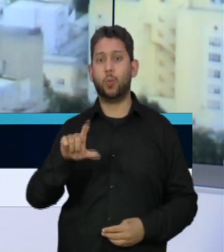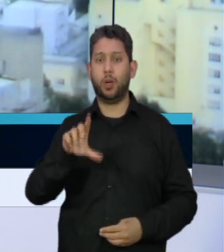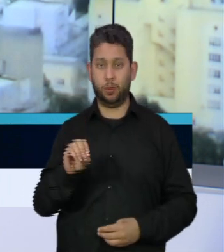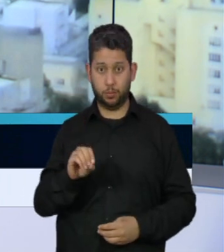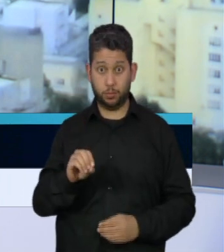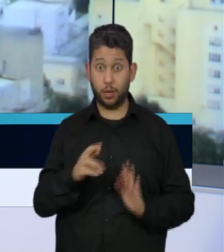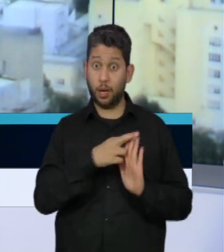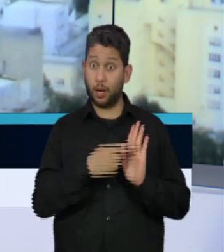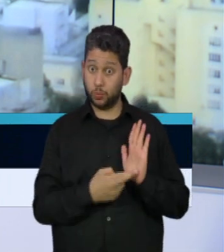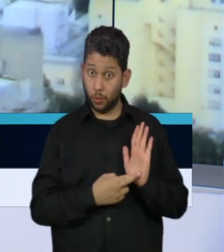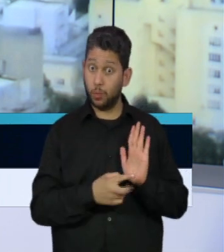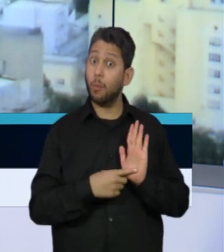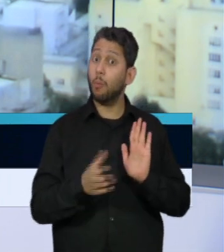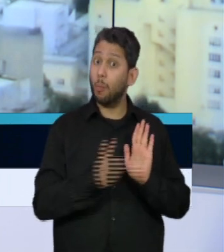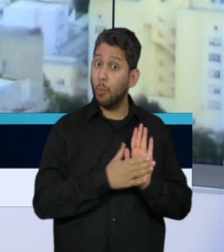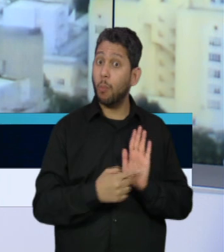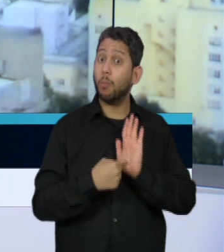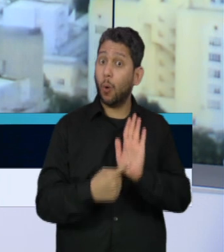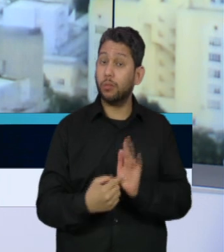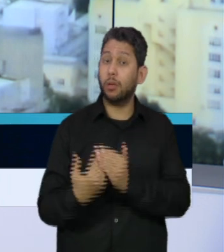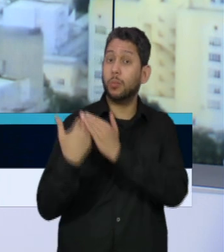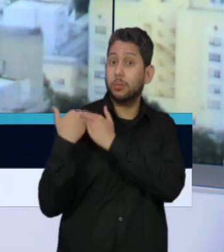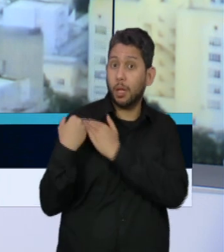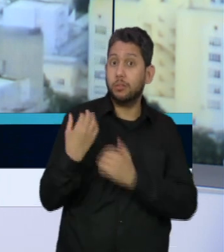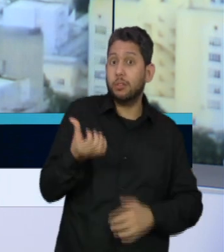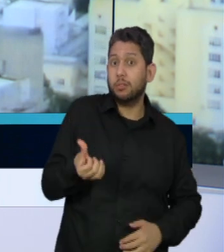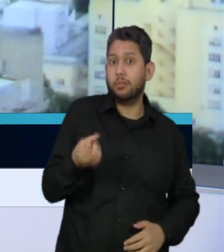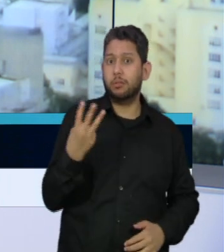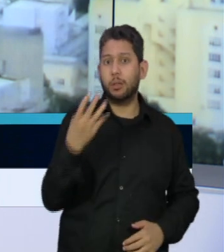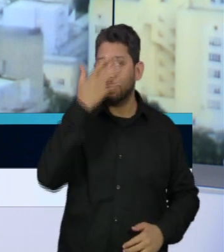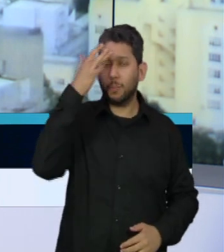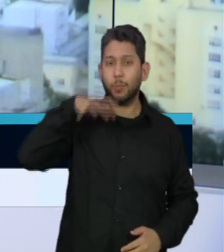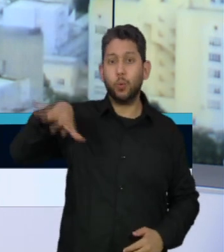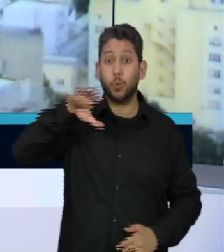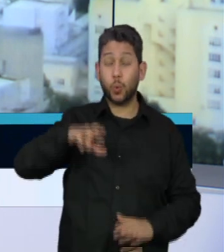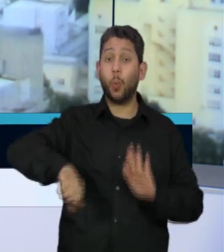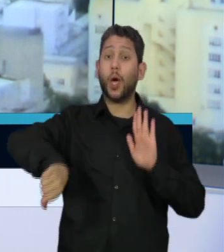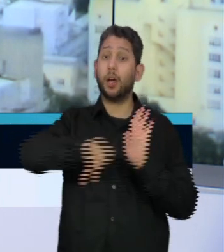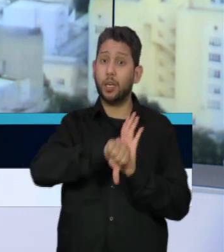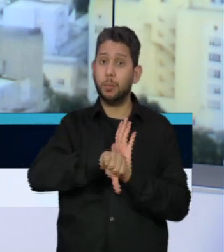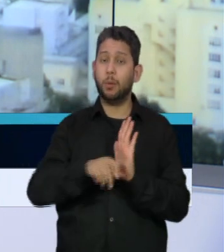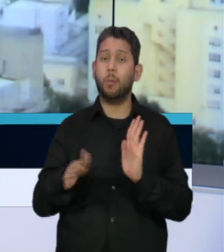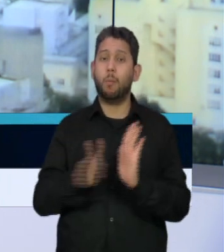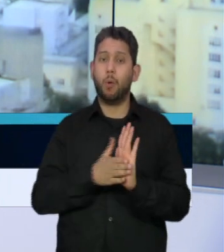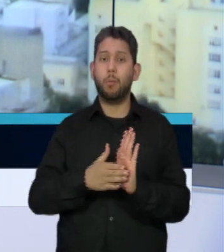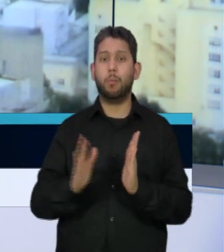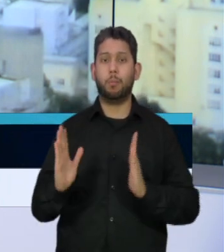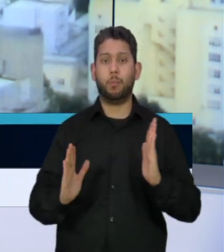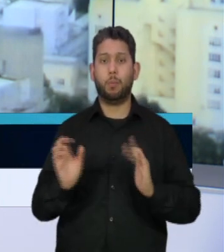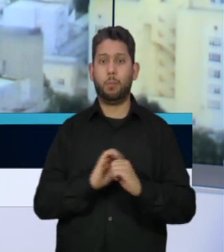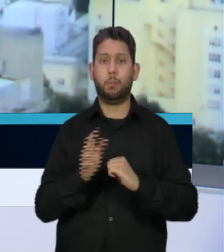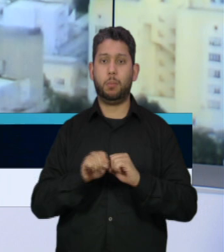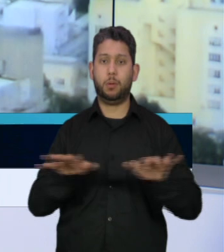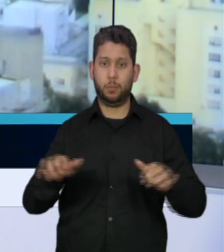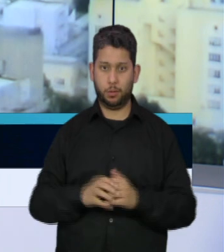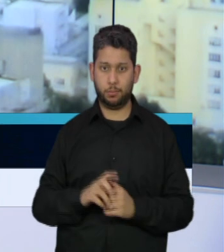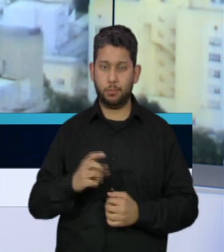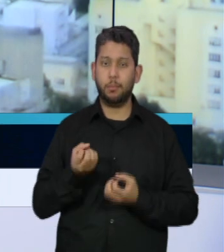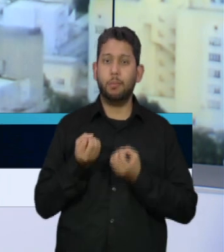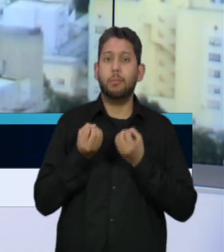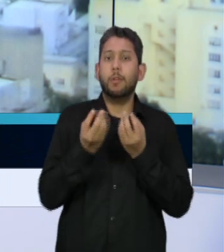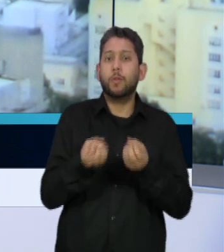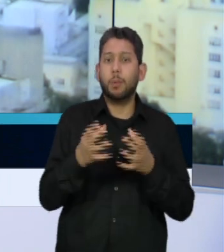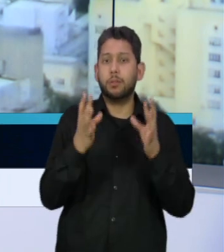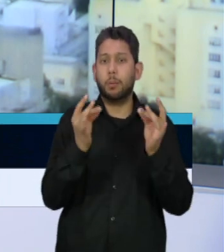deve responsabilizar 63 pessoas por crimes na pandemia. Daqui a pouco nós voltamos com mais informações